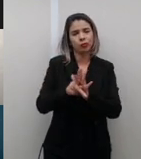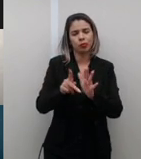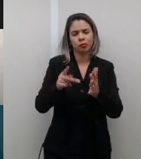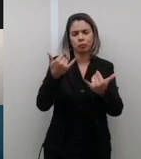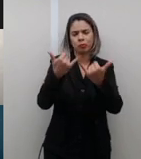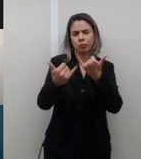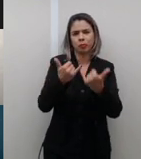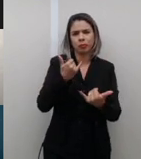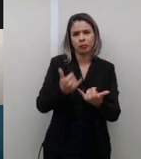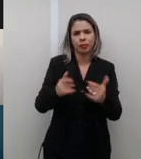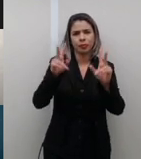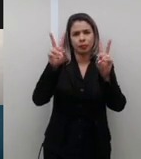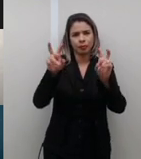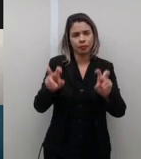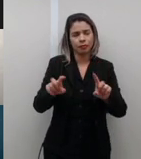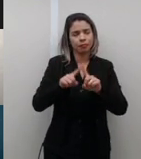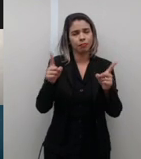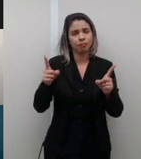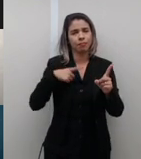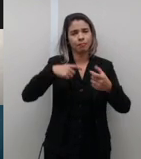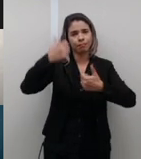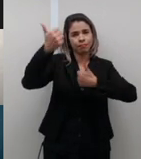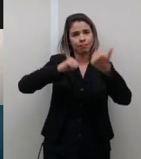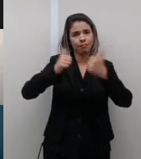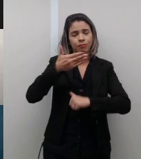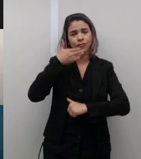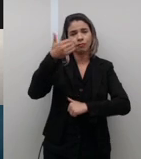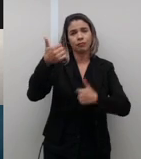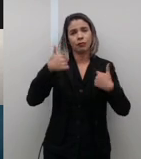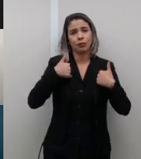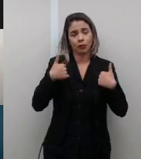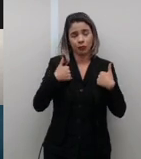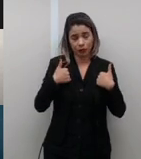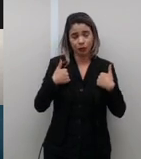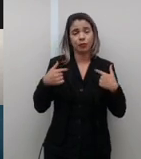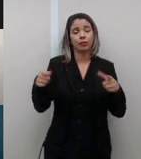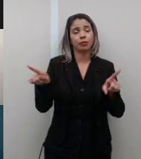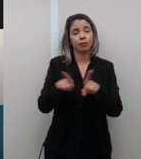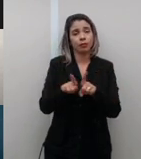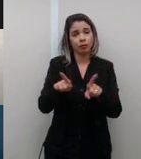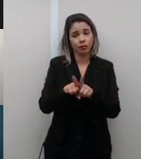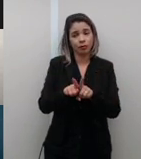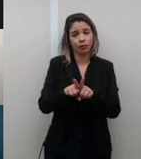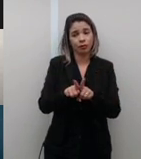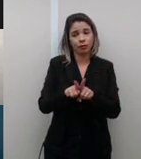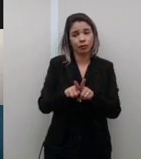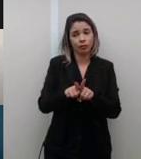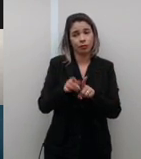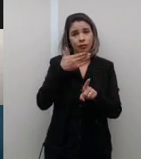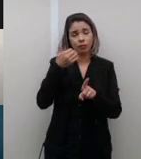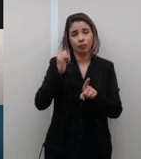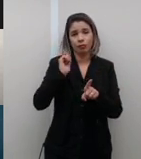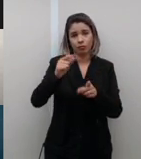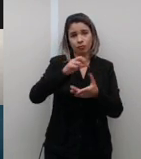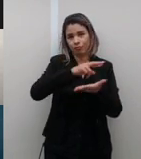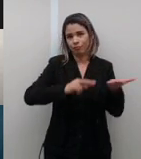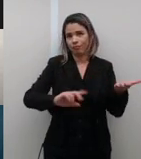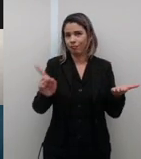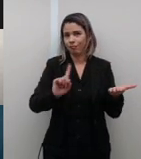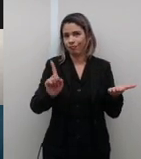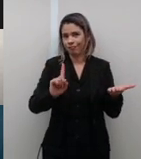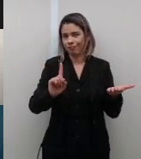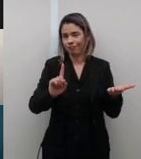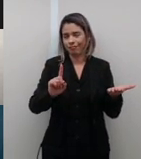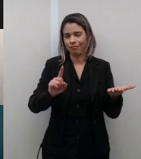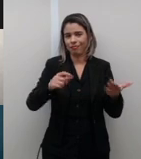olhei, mas uma análise melhor eu farei, e não melhor que a relatora, não, a análise do que eu entendi da...